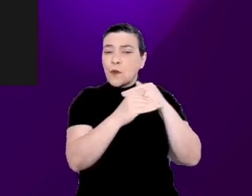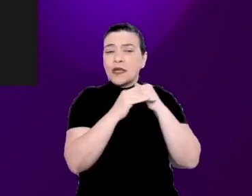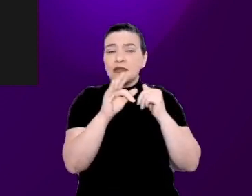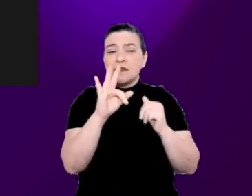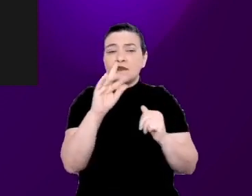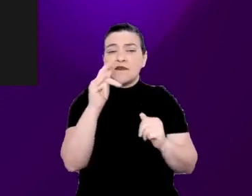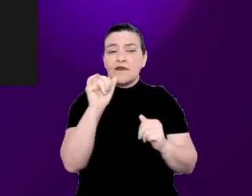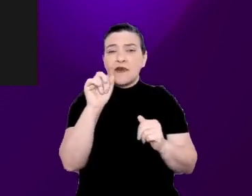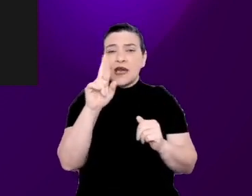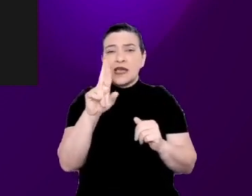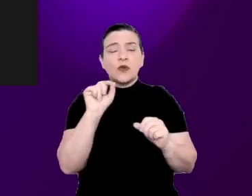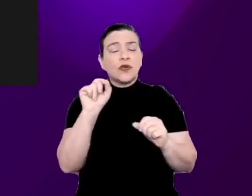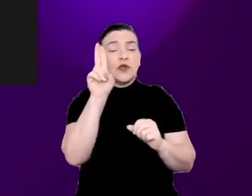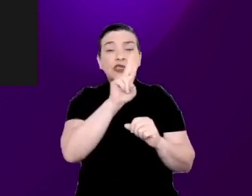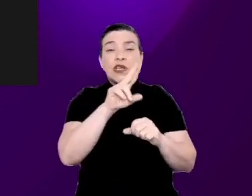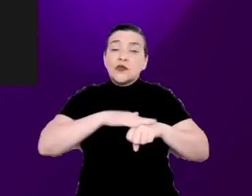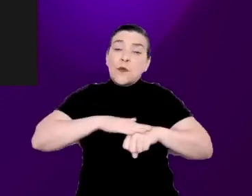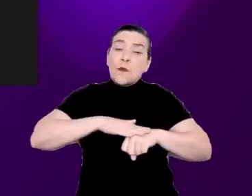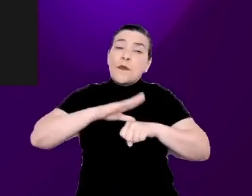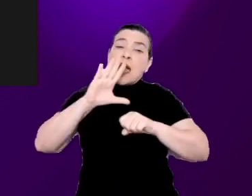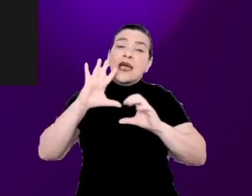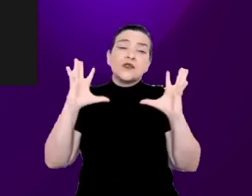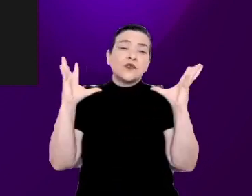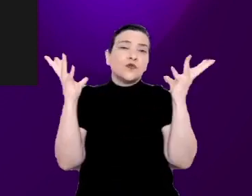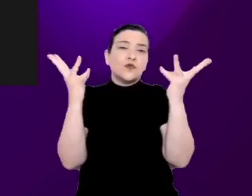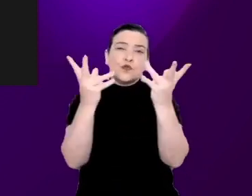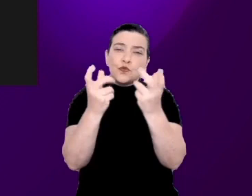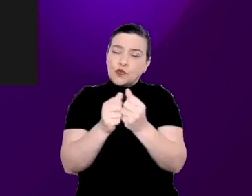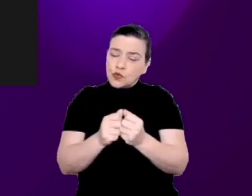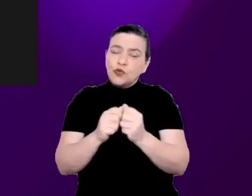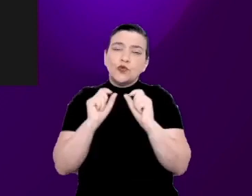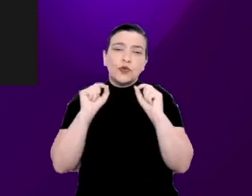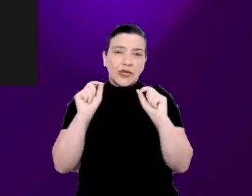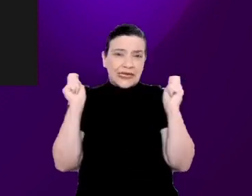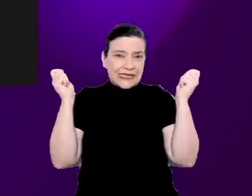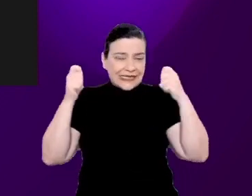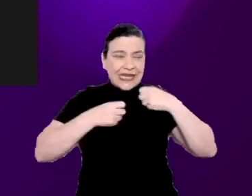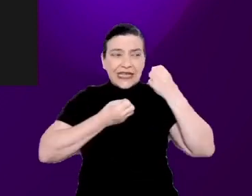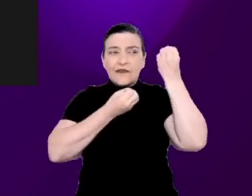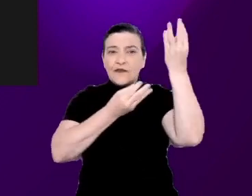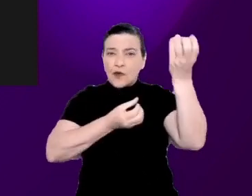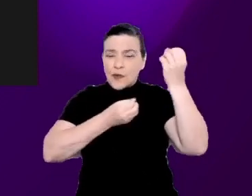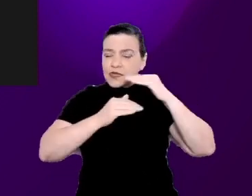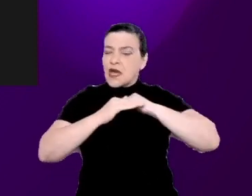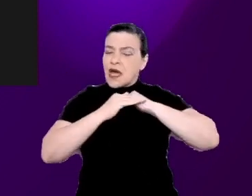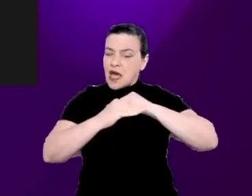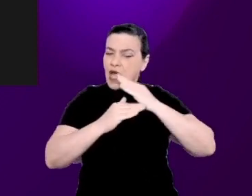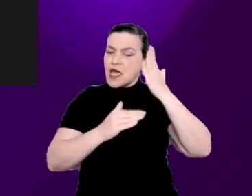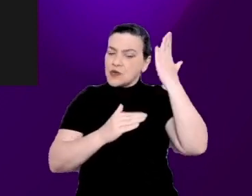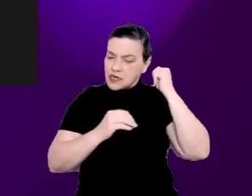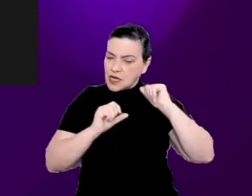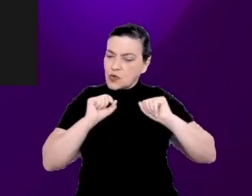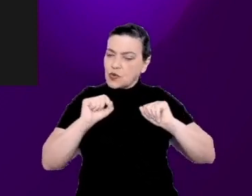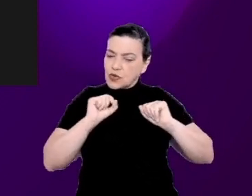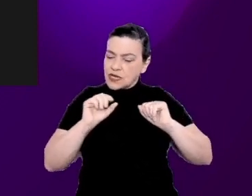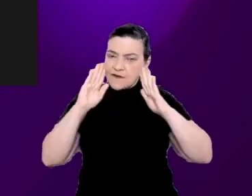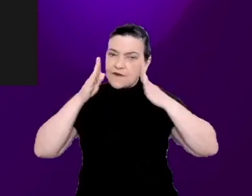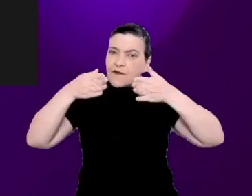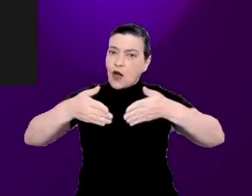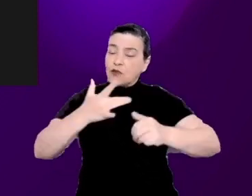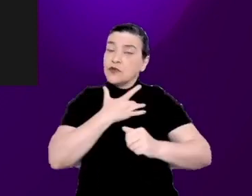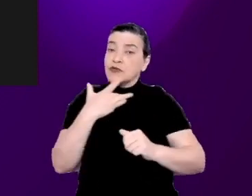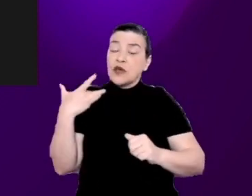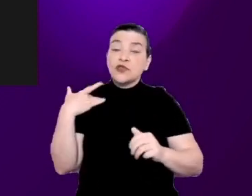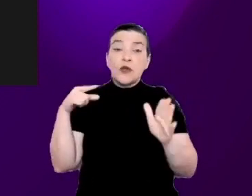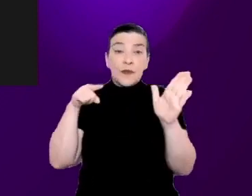utilizado hoje no mundo para troca de informação estruturada, que é aquela informação que eu sei que eu estou guardando em saúde. Pergunta,